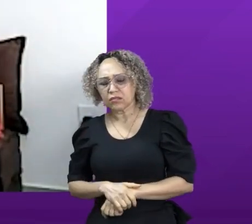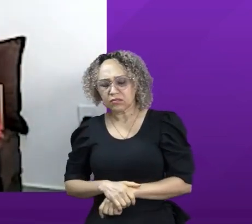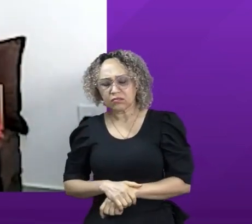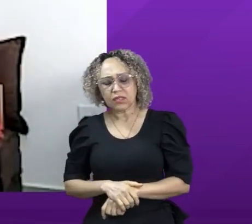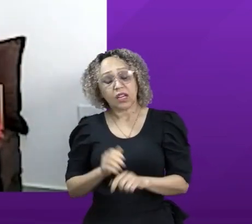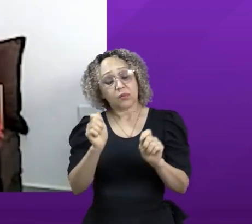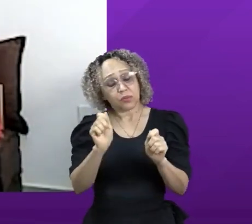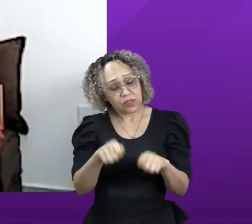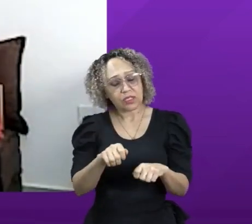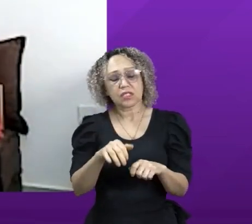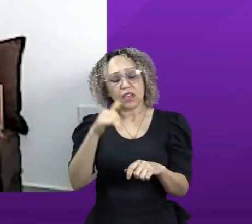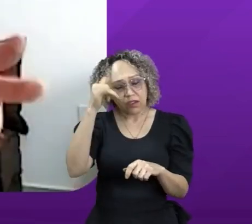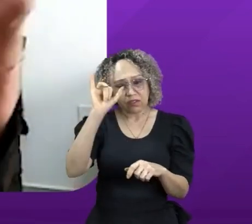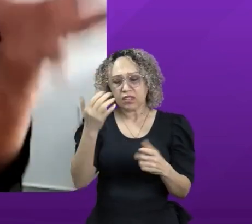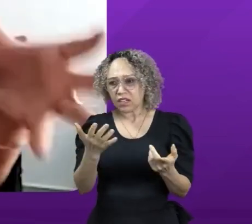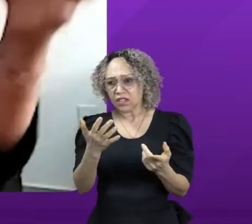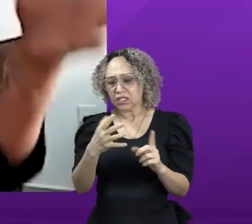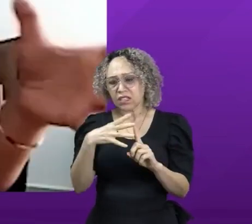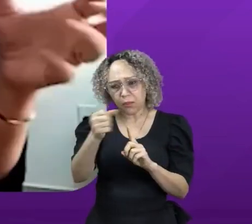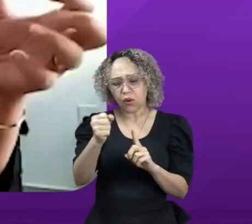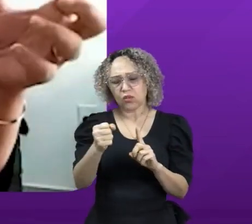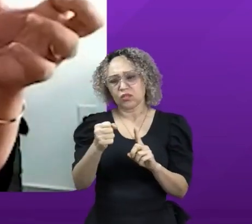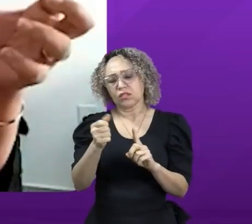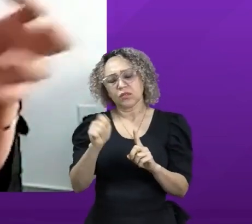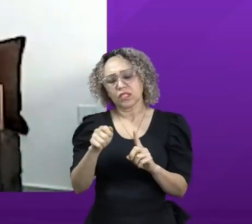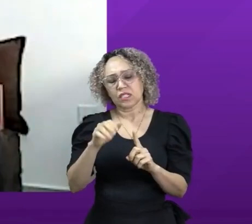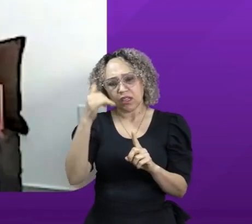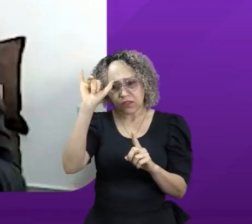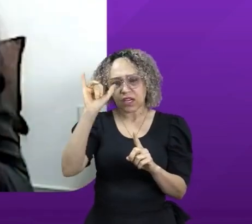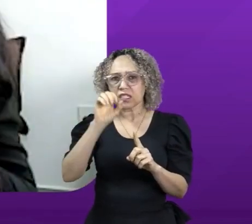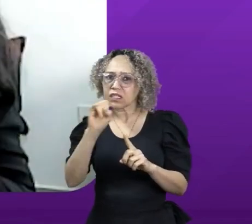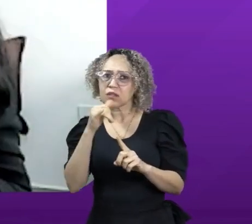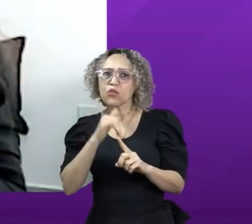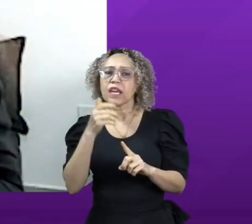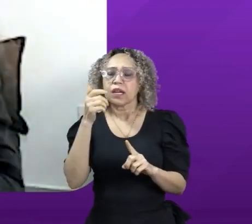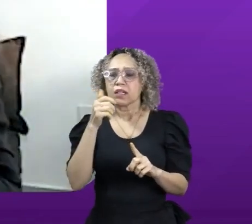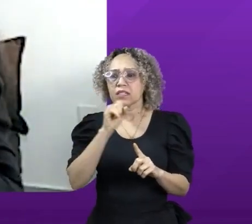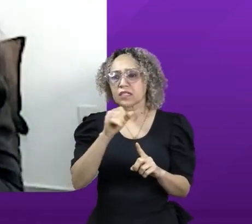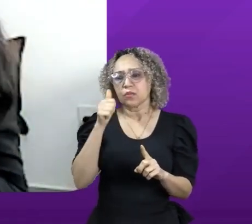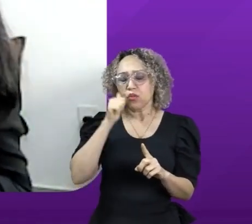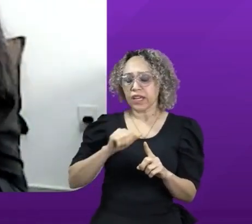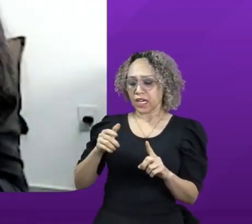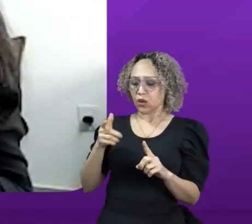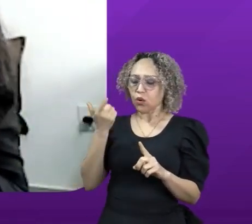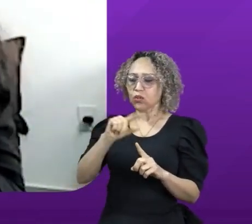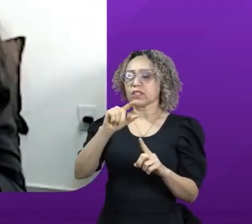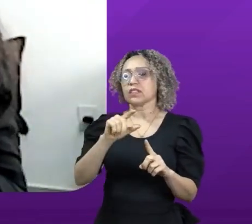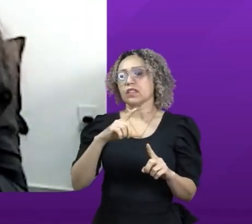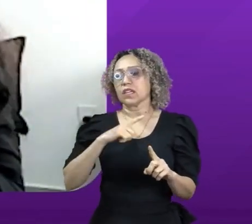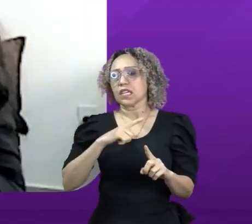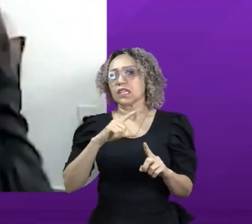evitáveis se a gente consegue garantir amplo acesso à contracepção. Então, tem uma questão que é anterior, não é em si o debate